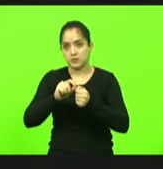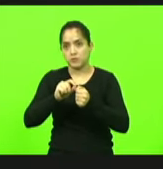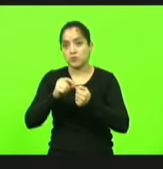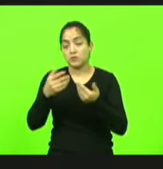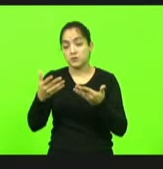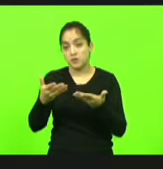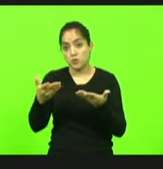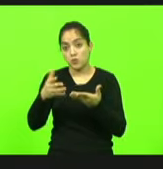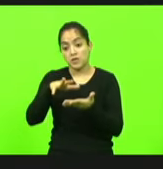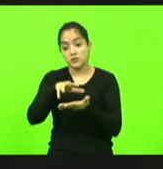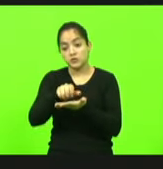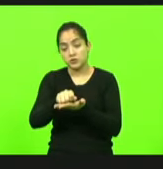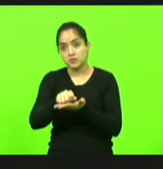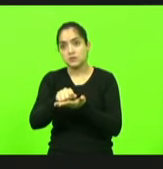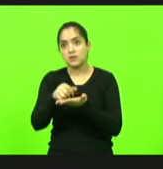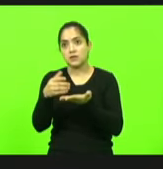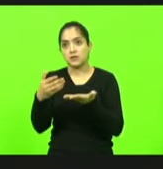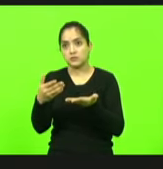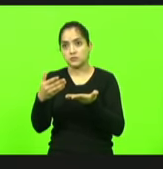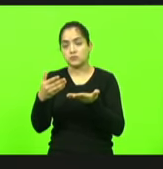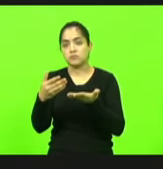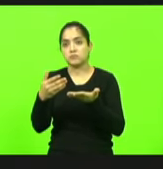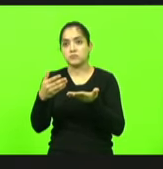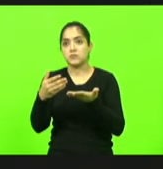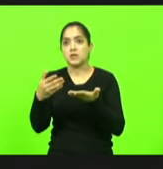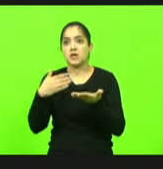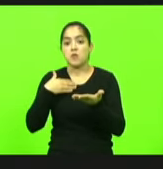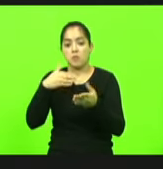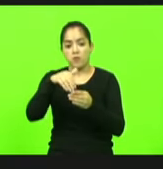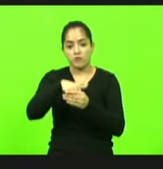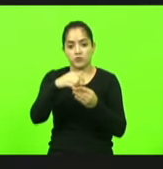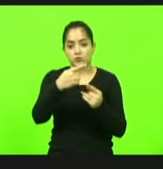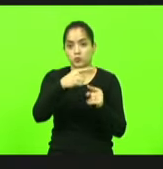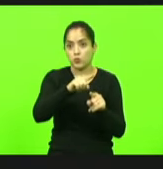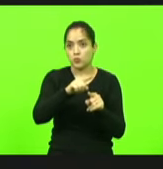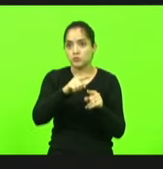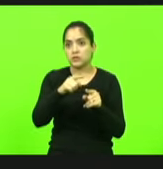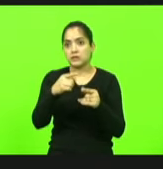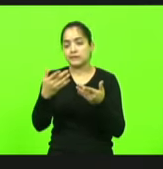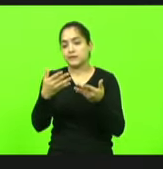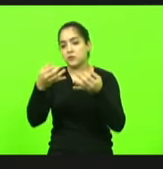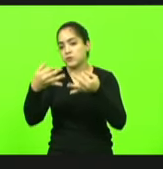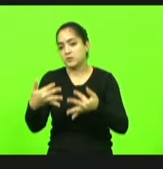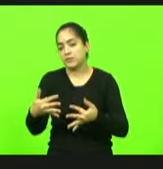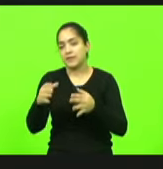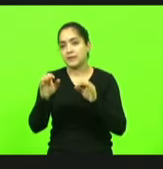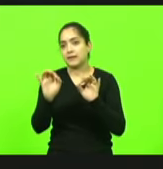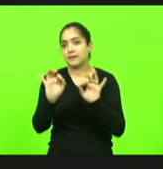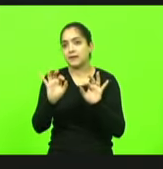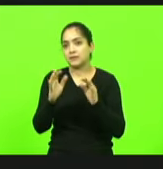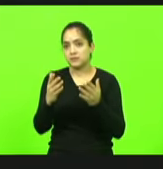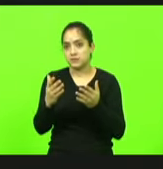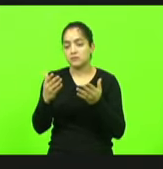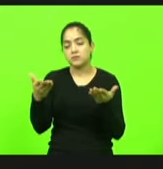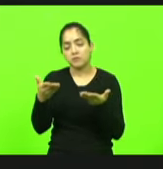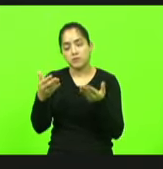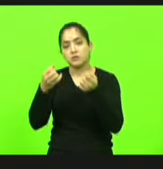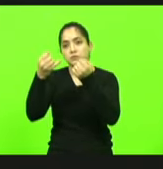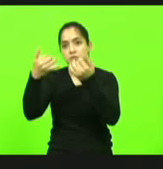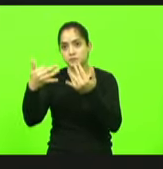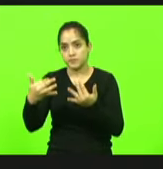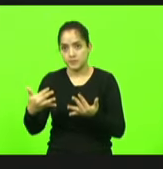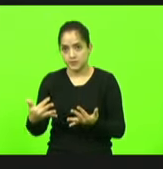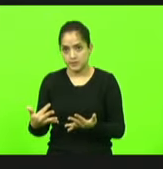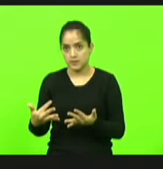apenas registrado, não seria justo eu dar o meu voto contrário e não explicar aqui as razões e os motivos